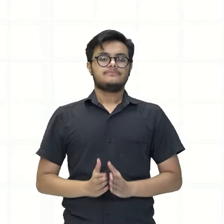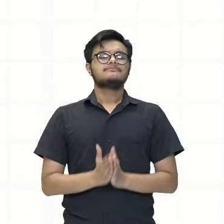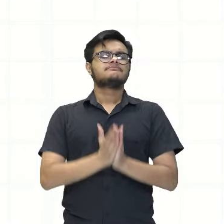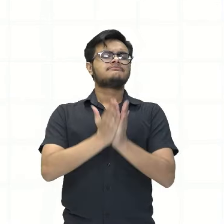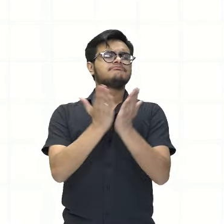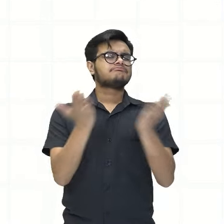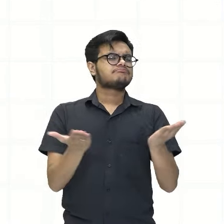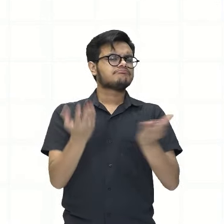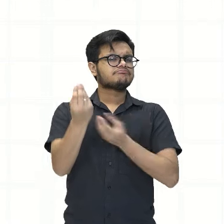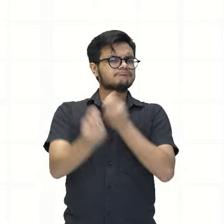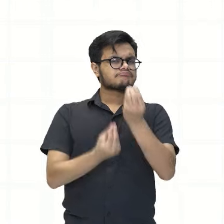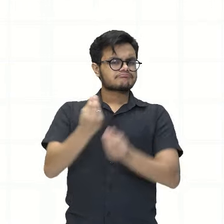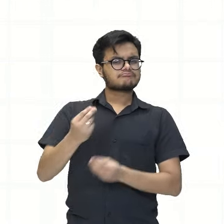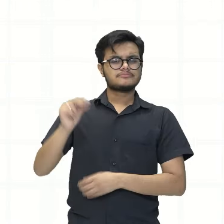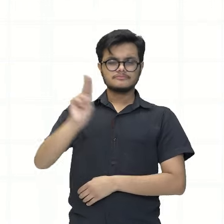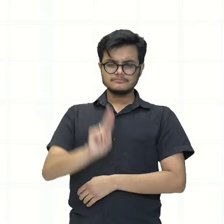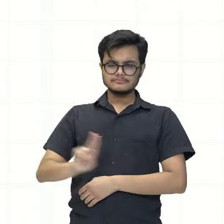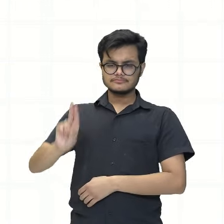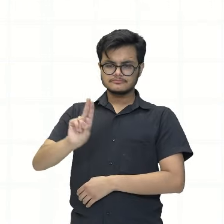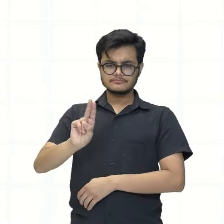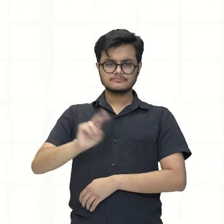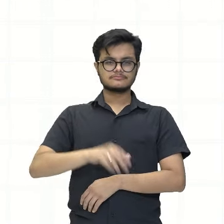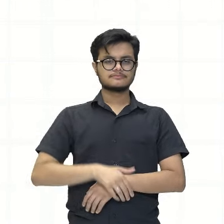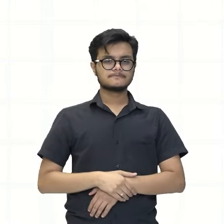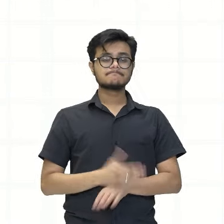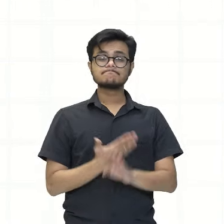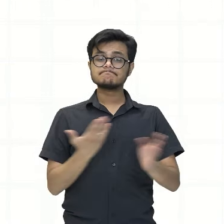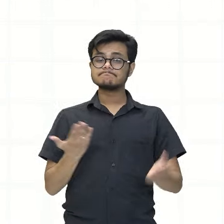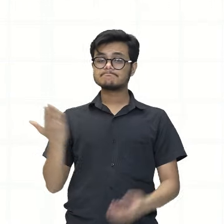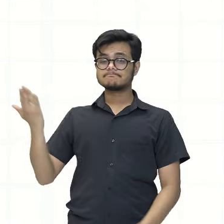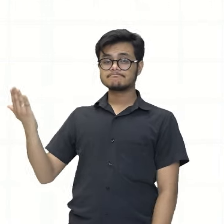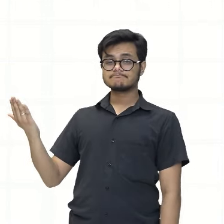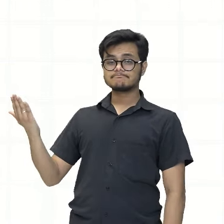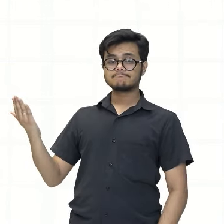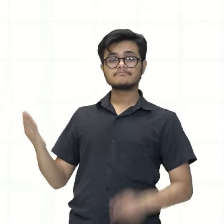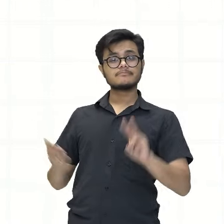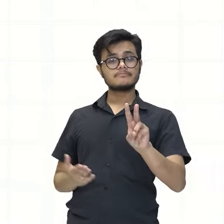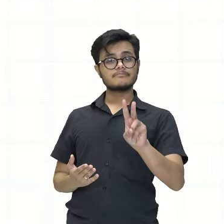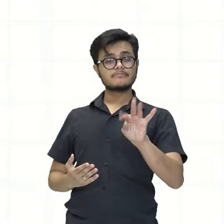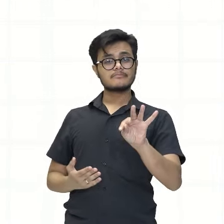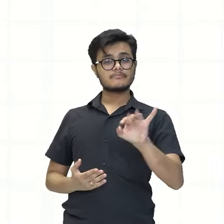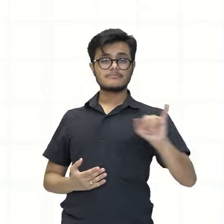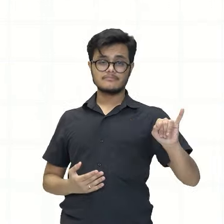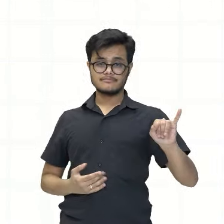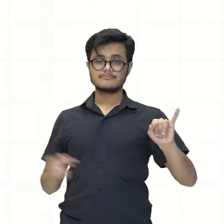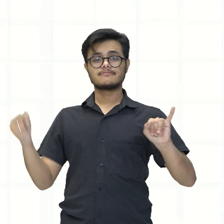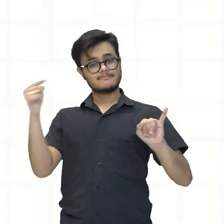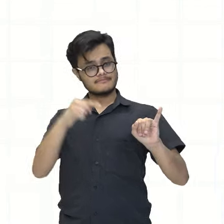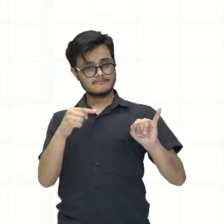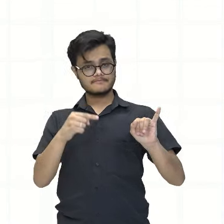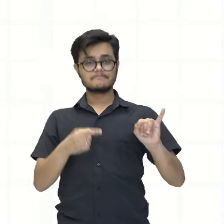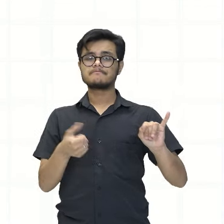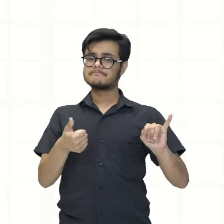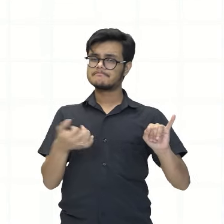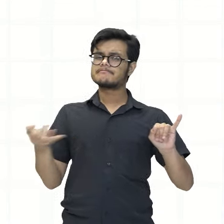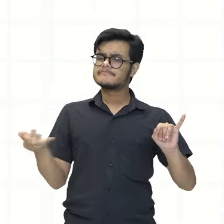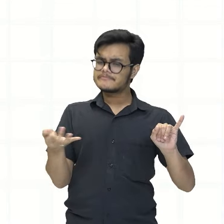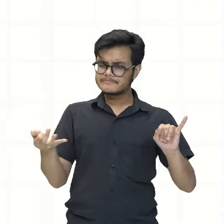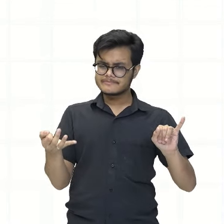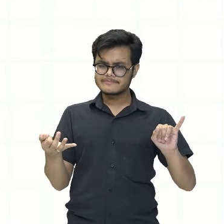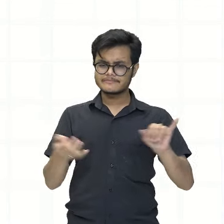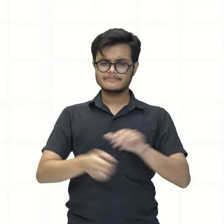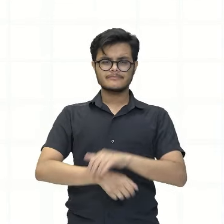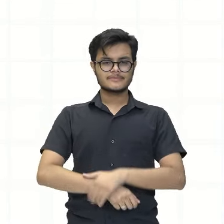então que eu vou usar para este meu verbo Qual é a sigla V ti verbo transitivo